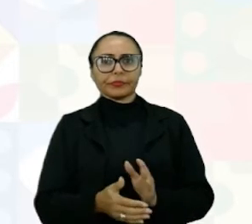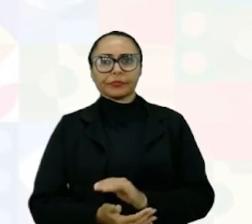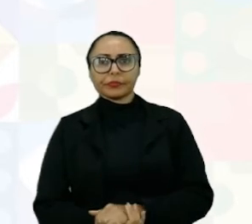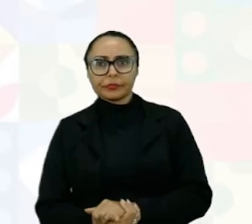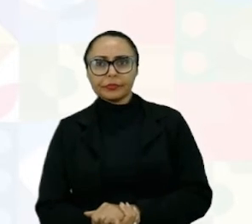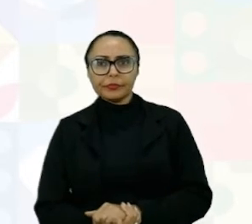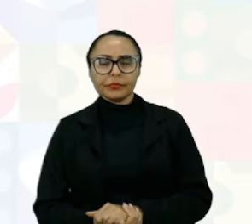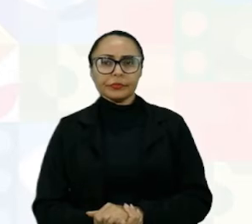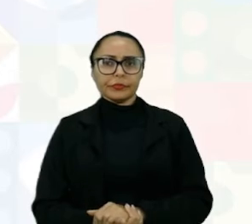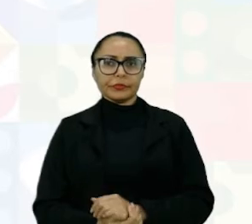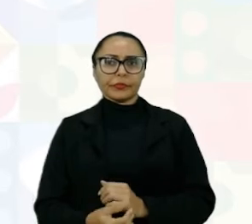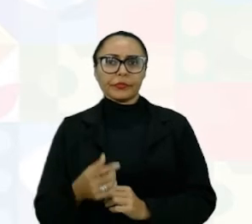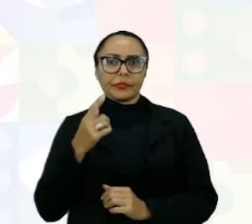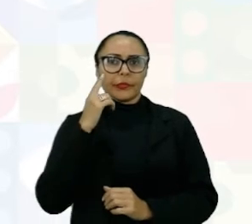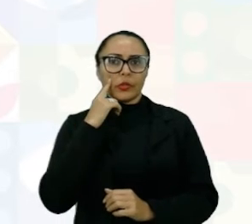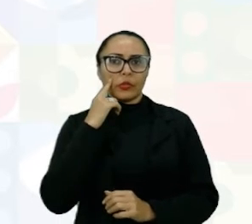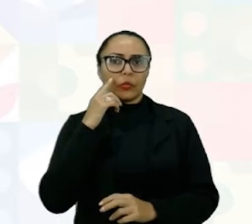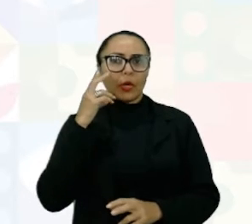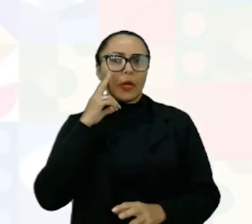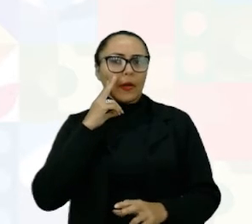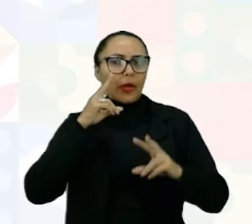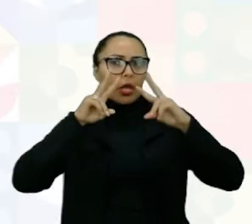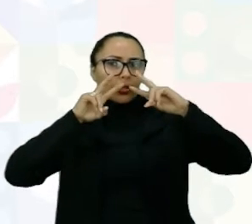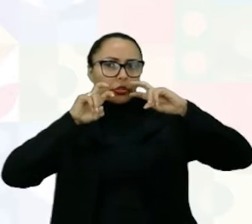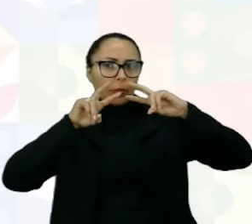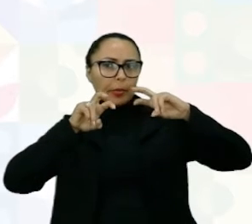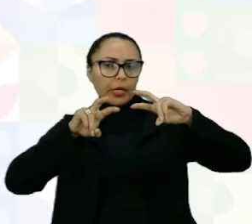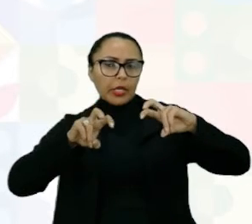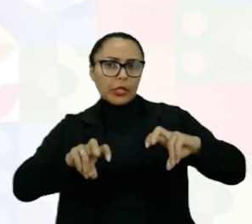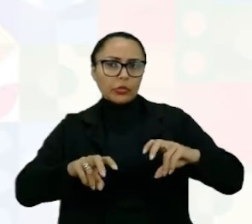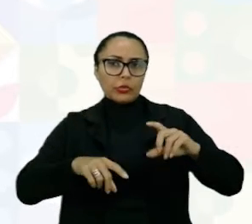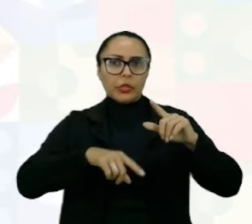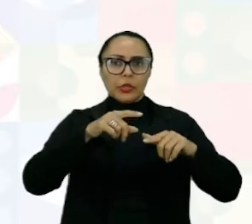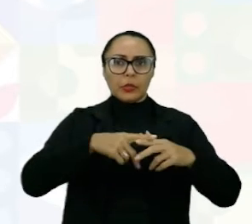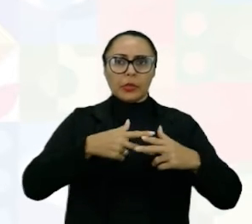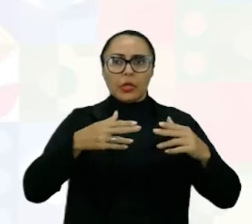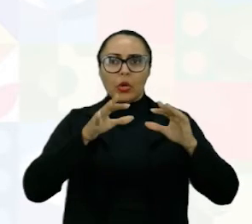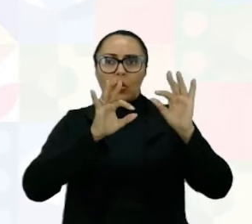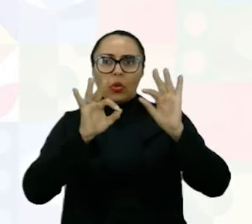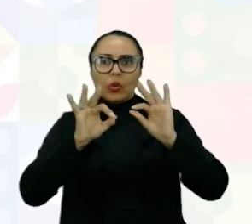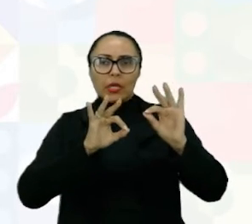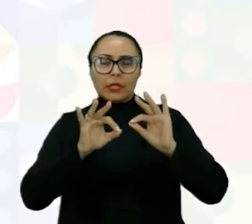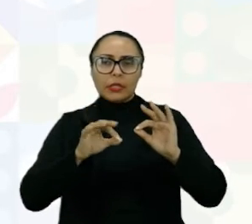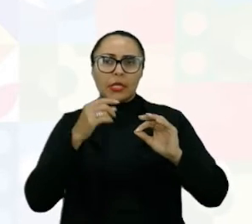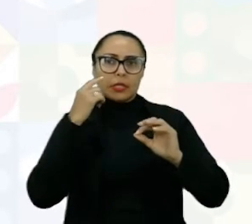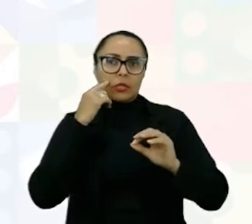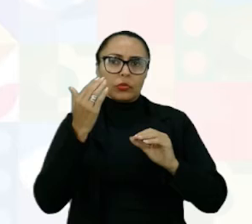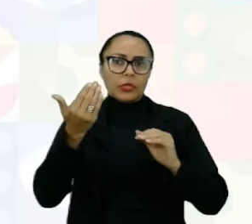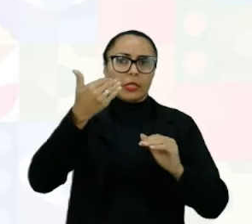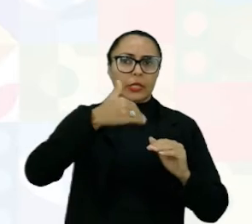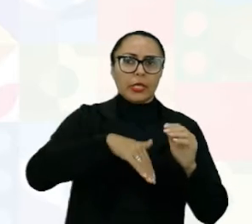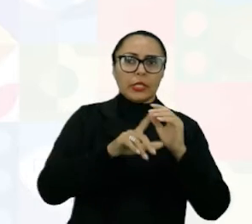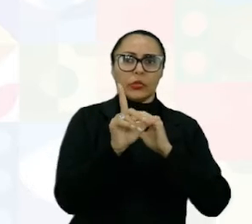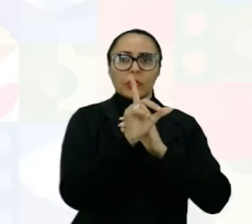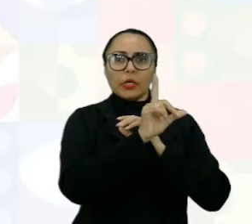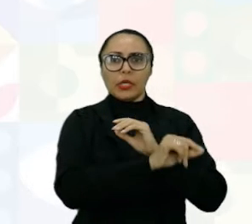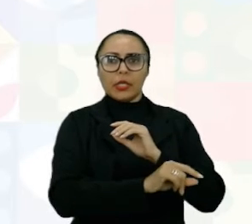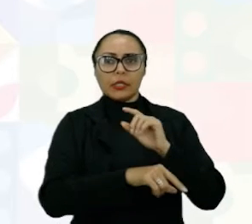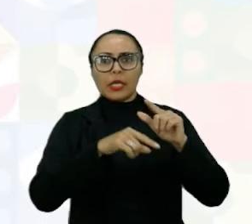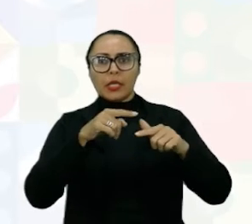inventário, rastreamento de itens, organização da entrada e saída de mercadorias, dentre